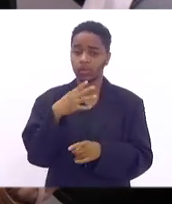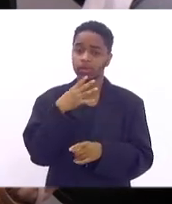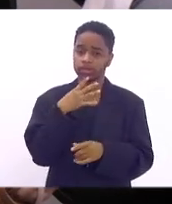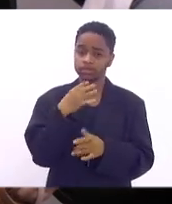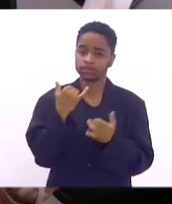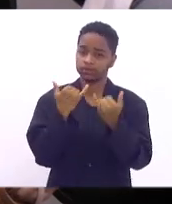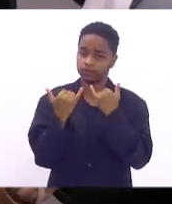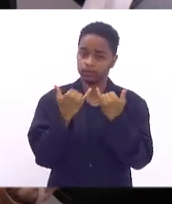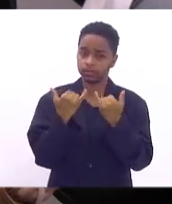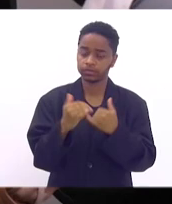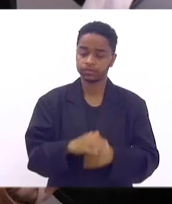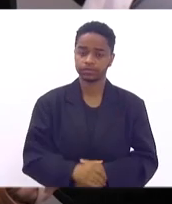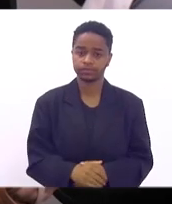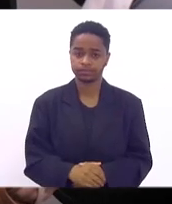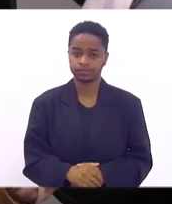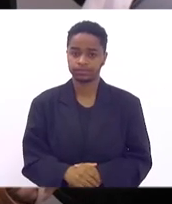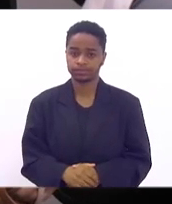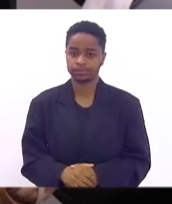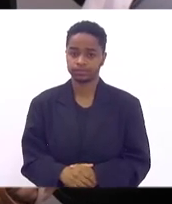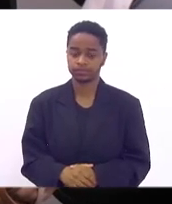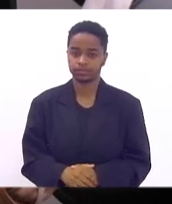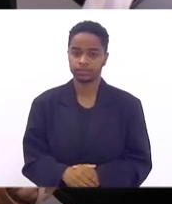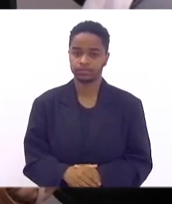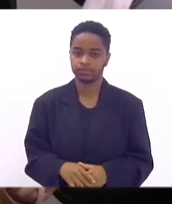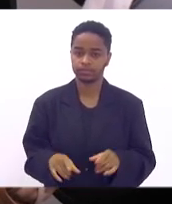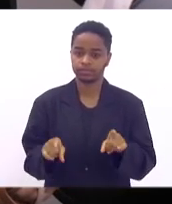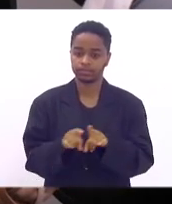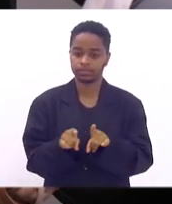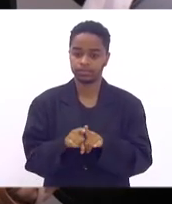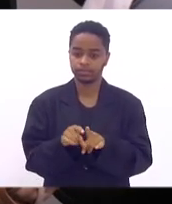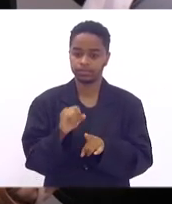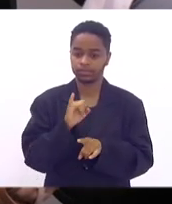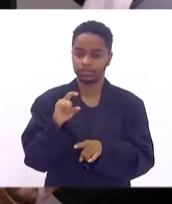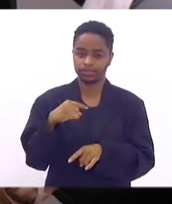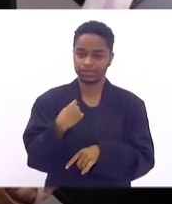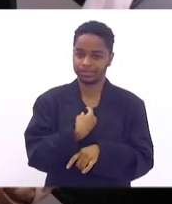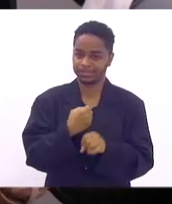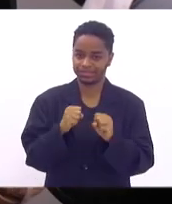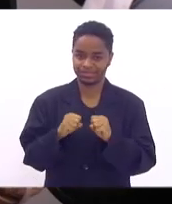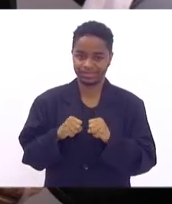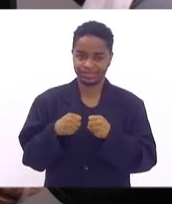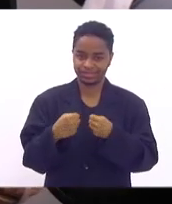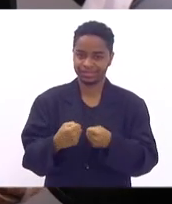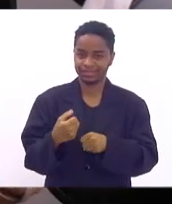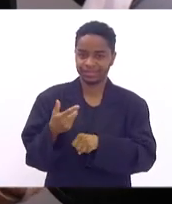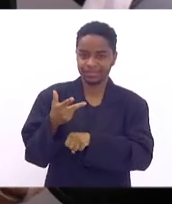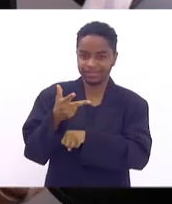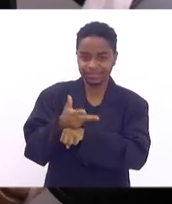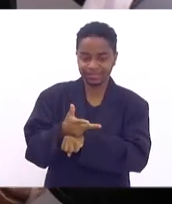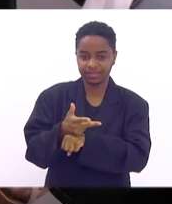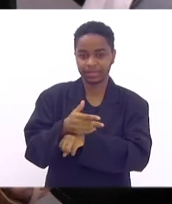informação. E aí, quando a gente defende as câmeras na rua,